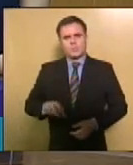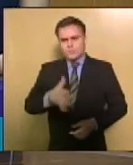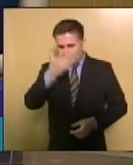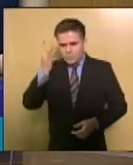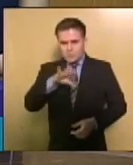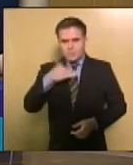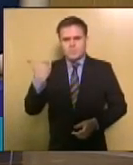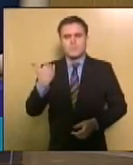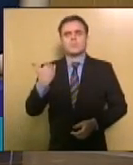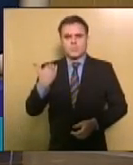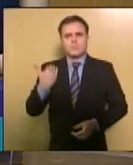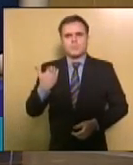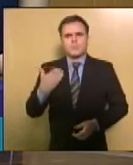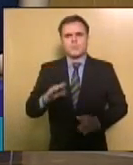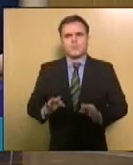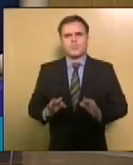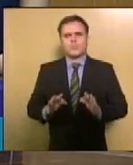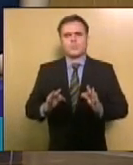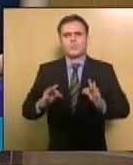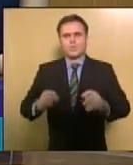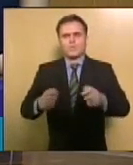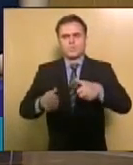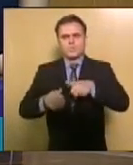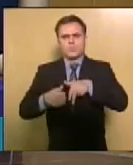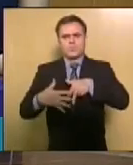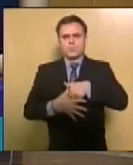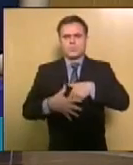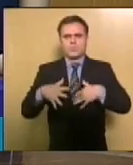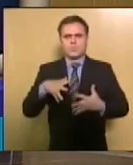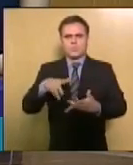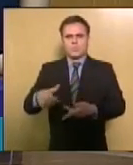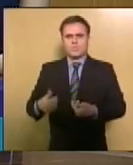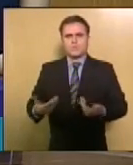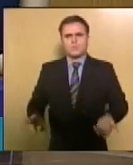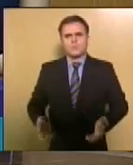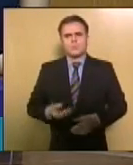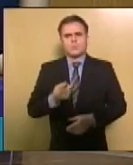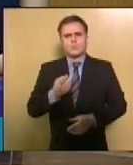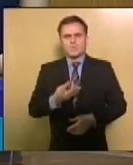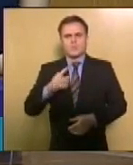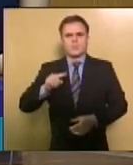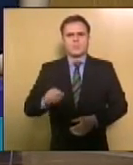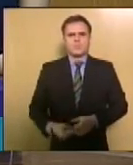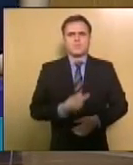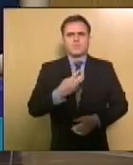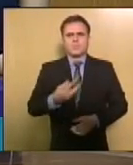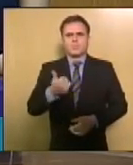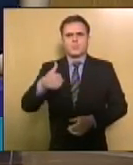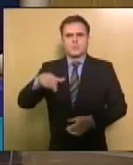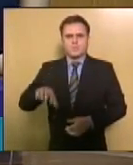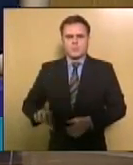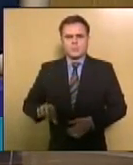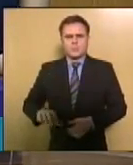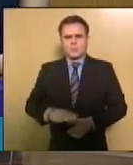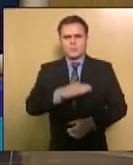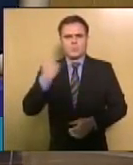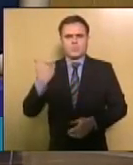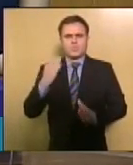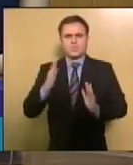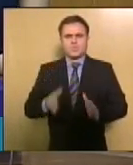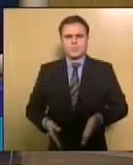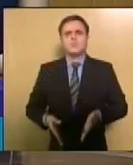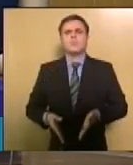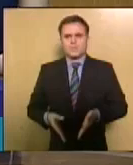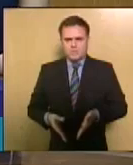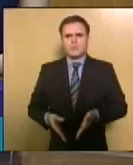em todos os atentados terroristas no mundo pois bem essas 3319 pessoas que morreram